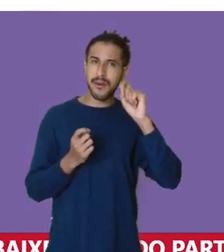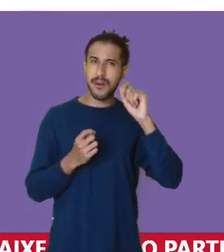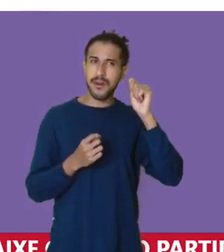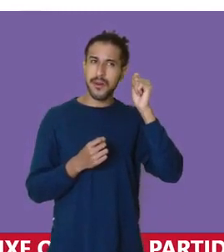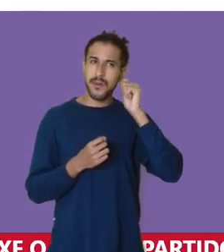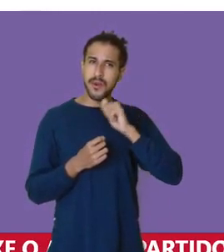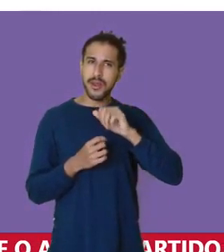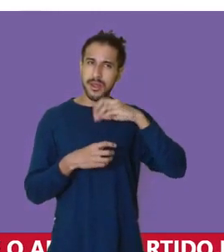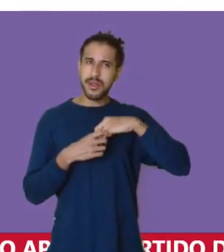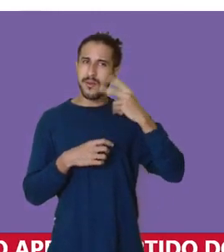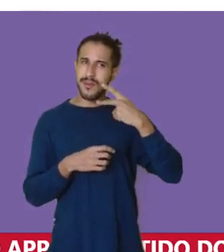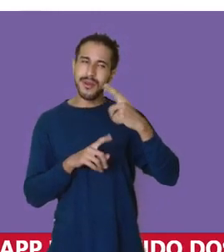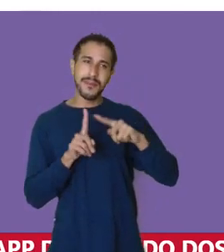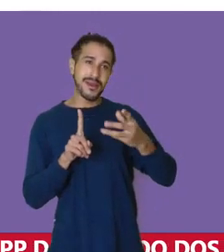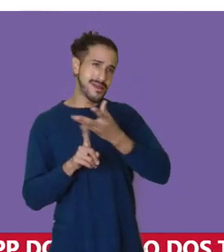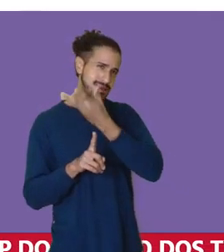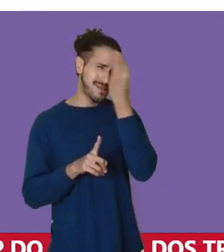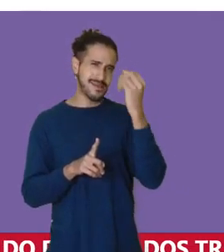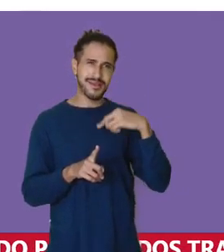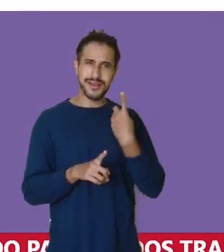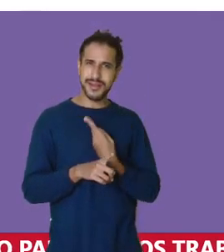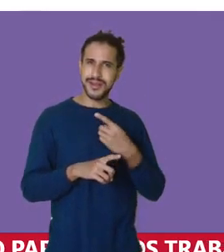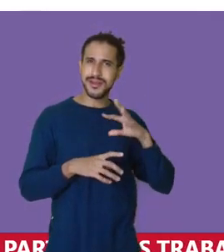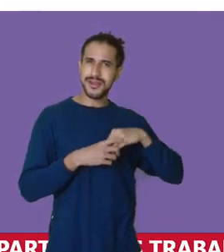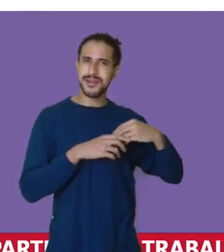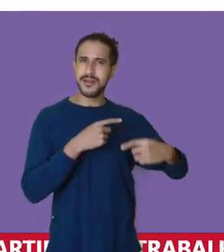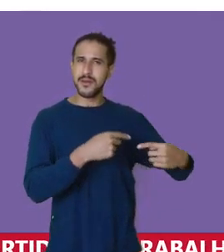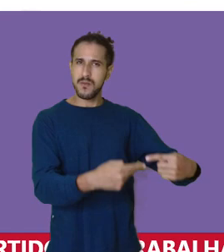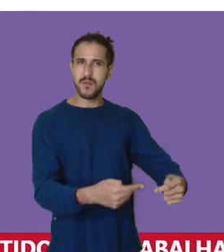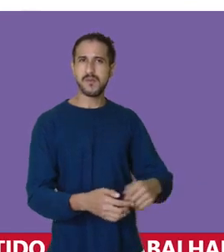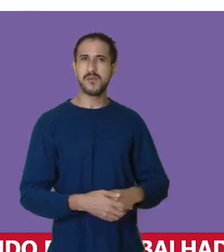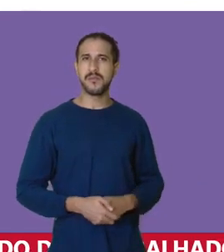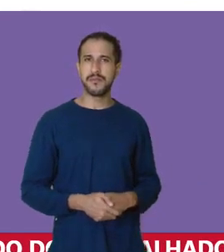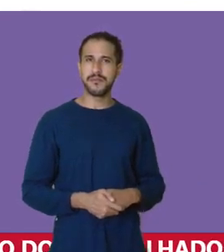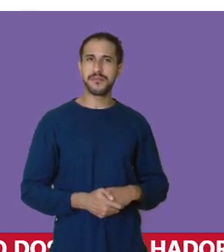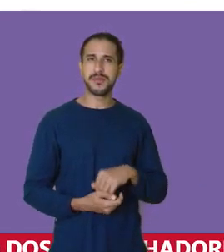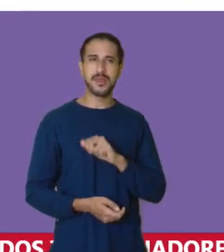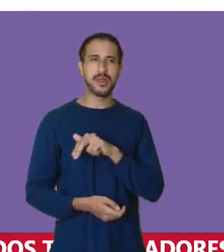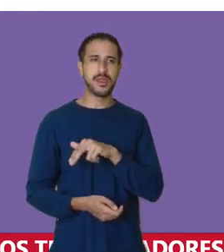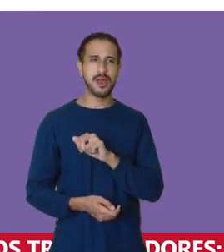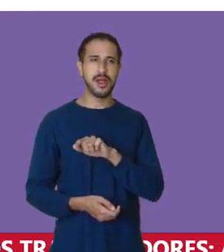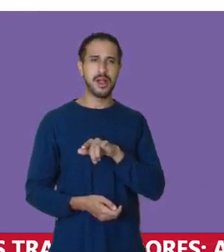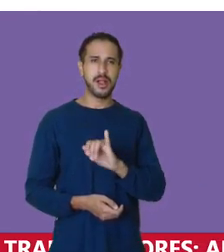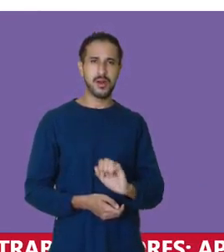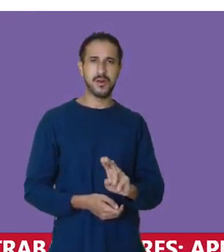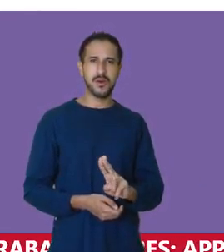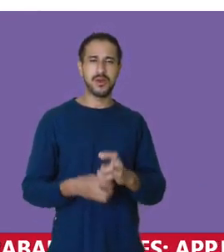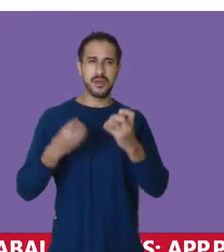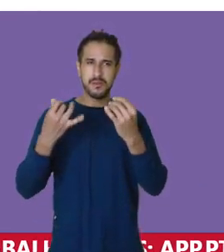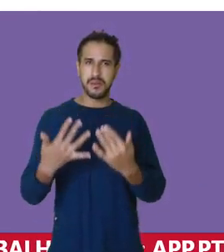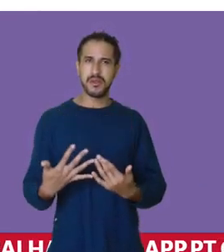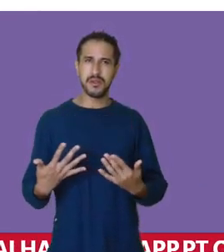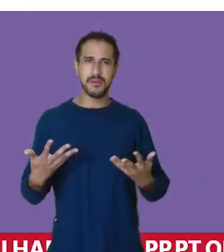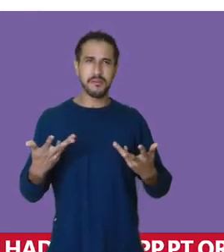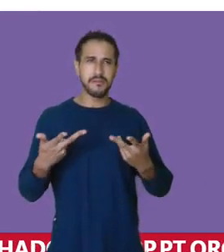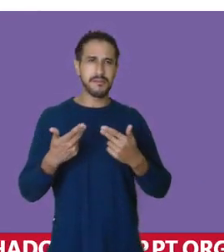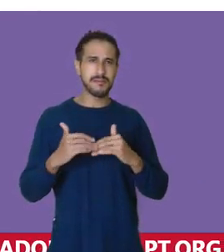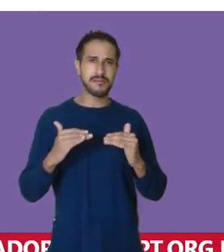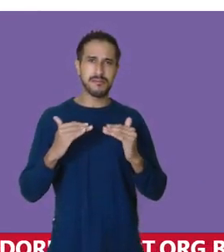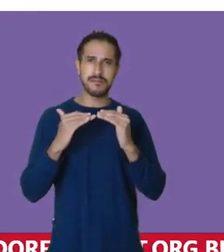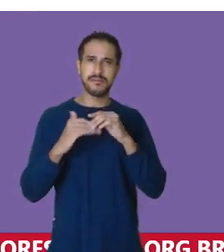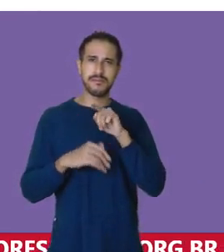na política. Em geral, se esquecem da gente, né, nesse debate. E a Nalu foi muito feliz em lembrar